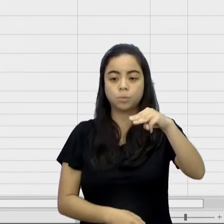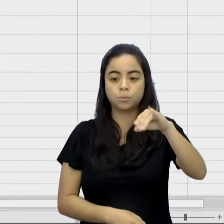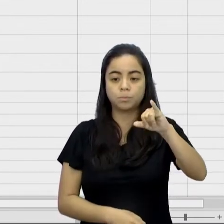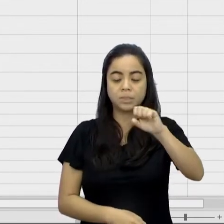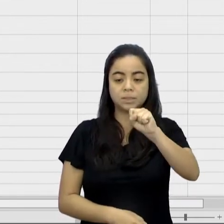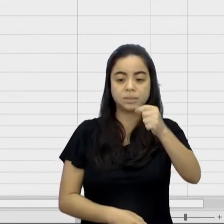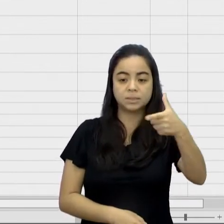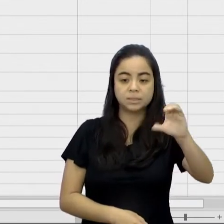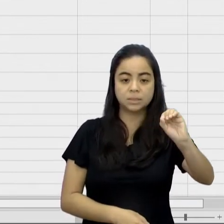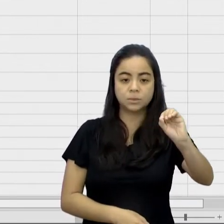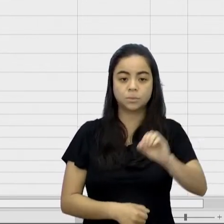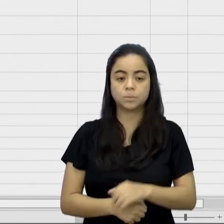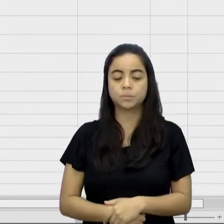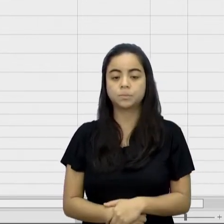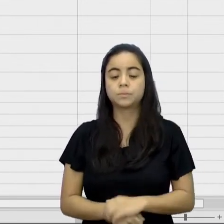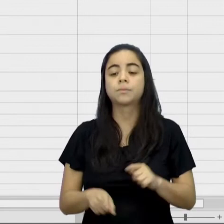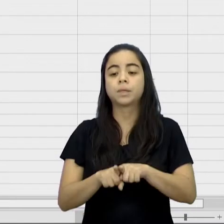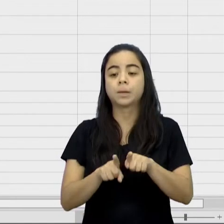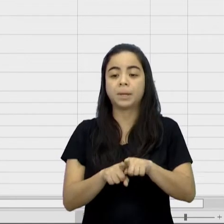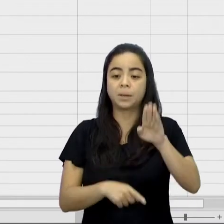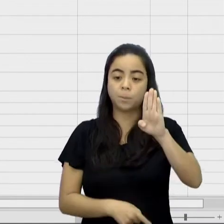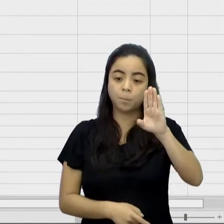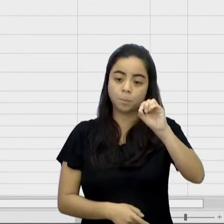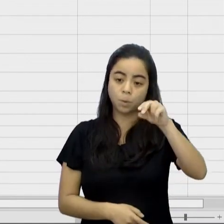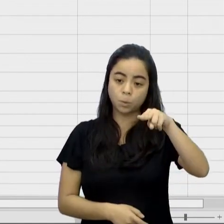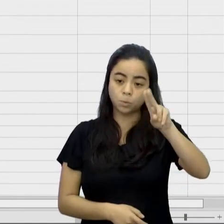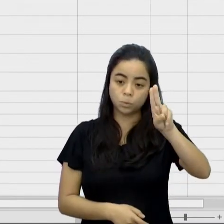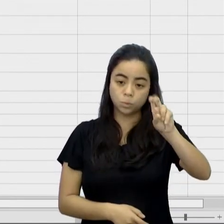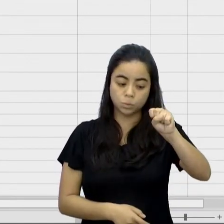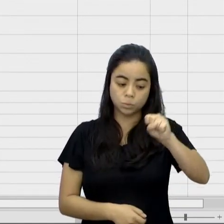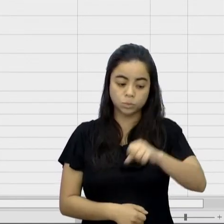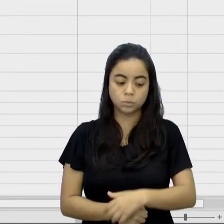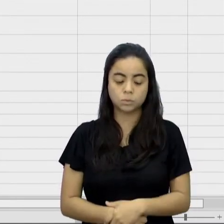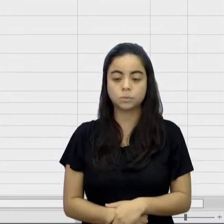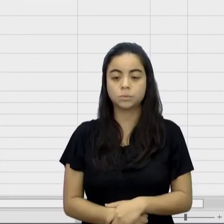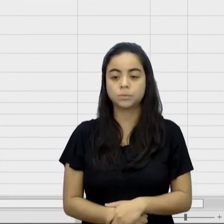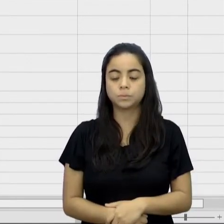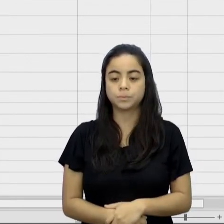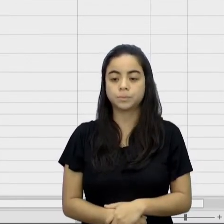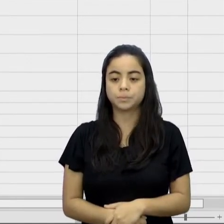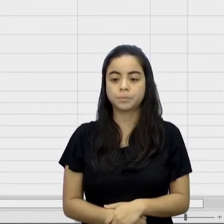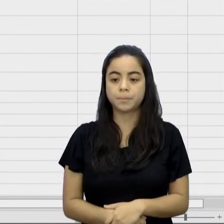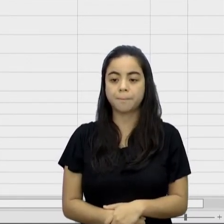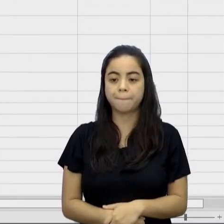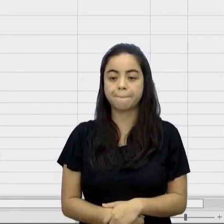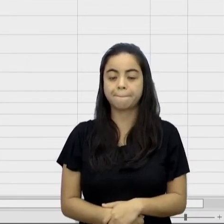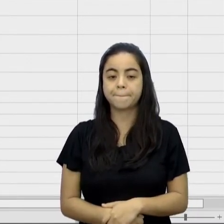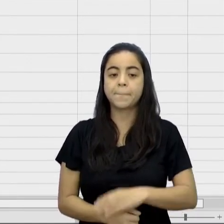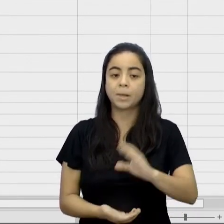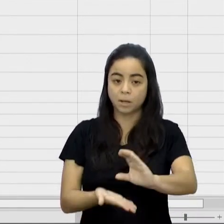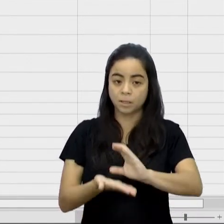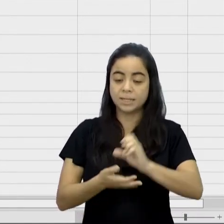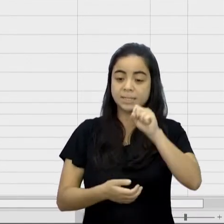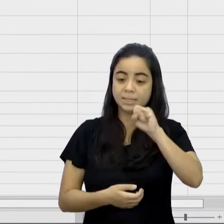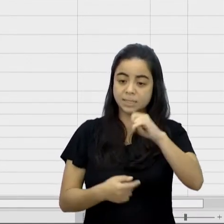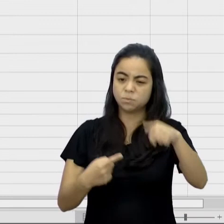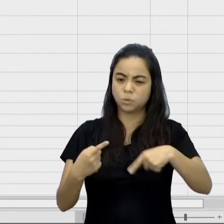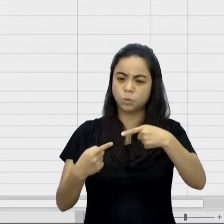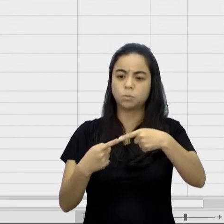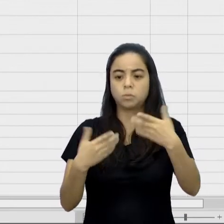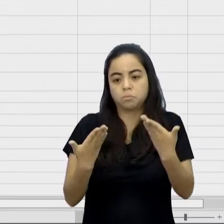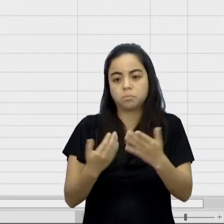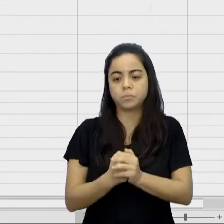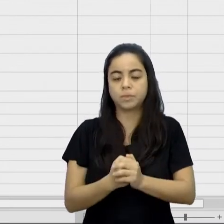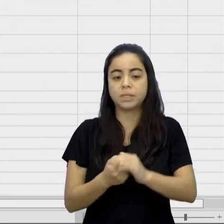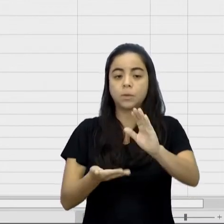como receita. Os bônus de também, metas, né? Os bônus de metas também entram como receita. Se você atingiu aí sua meta, ele